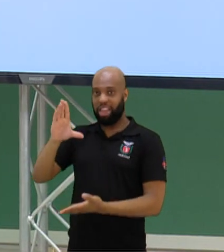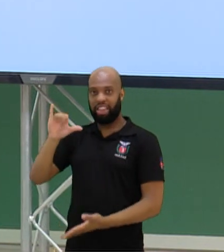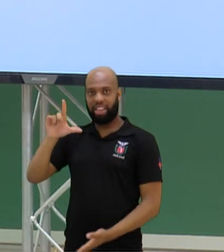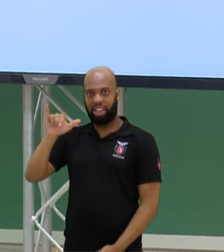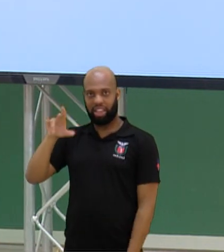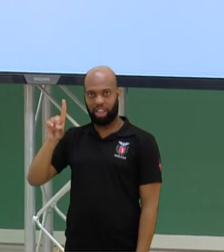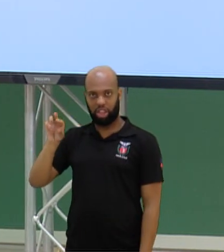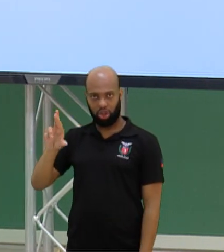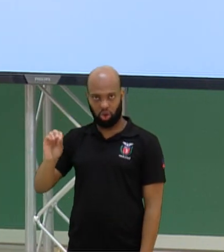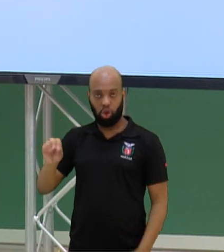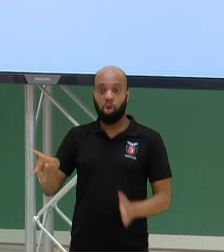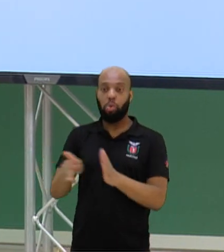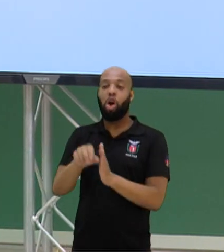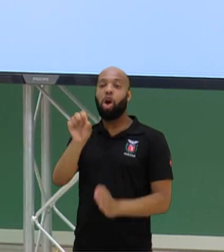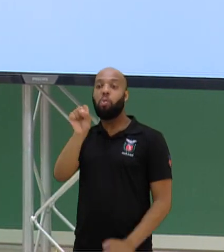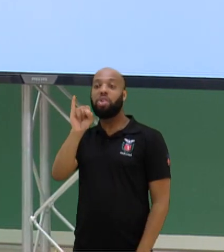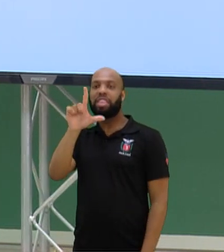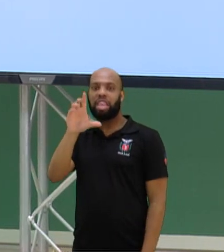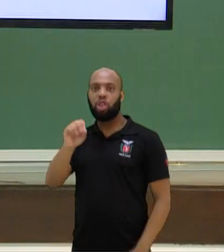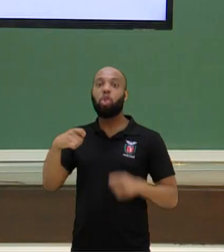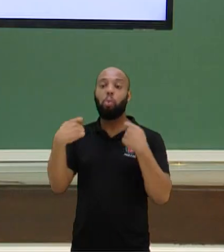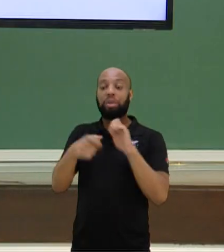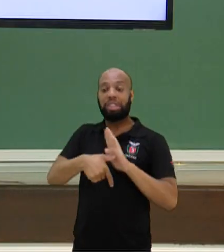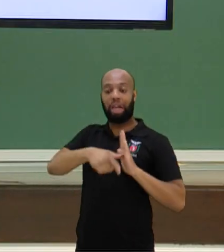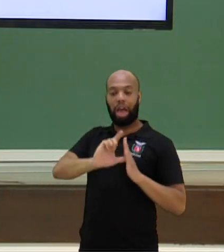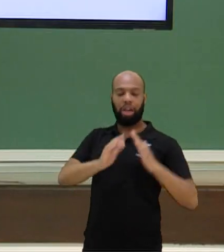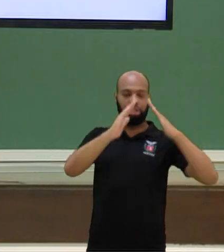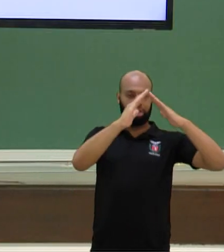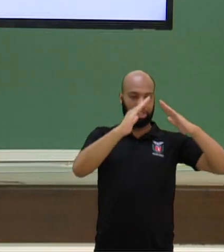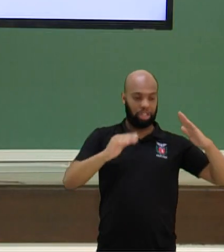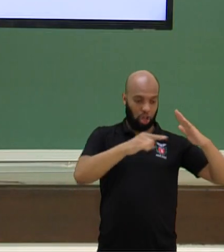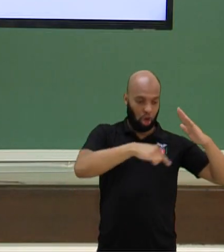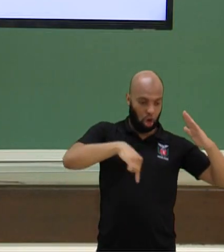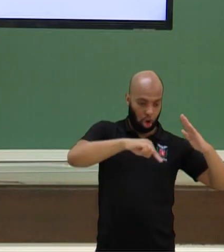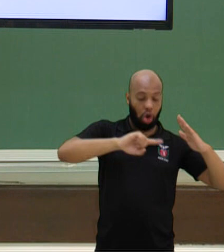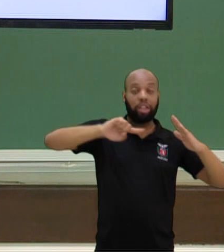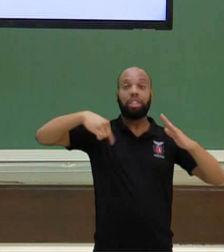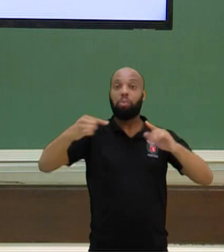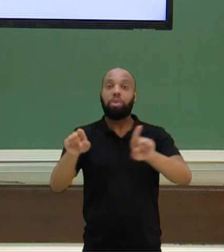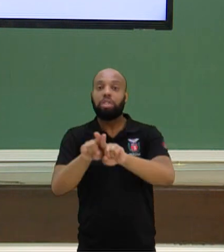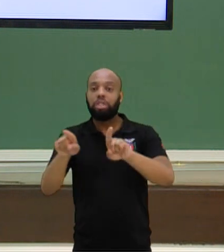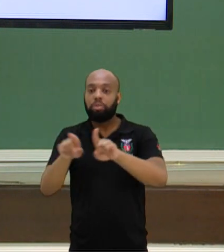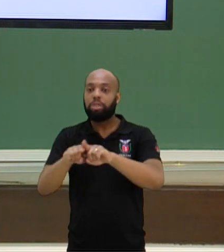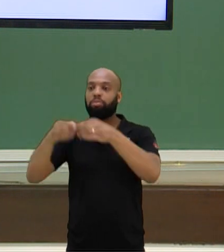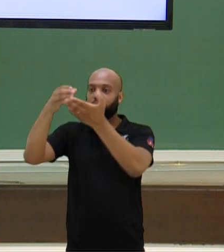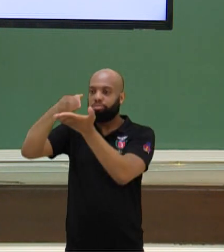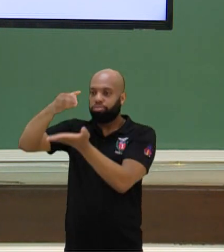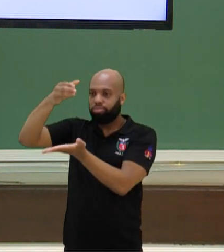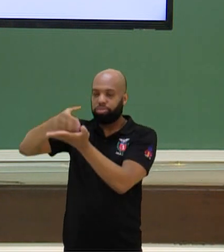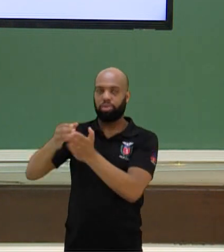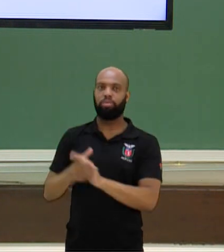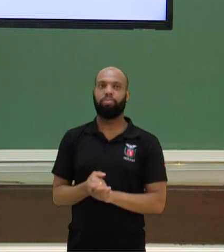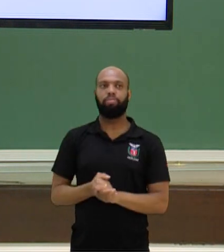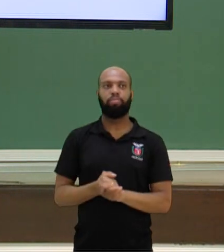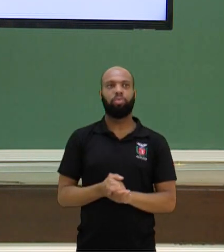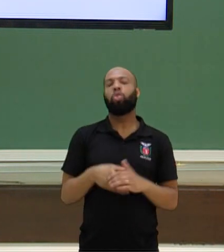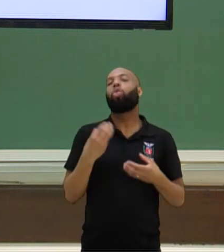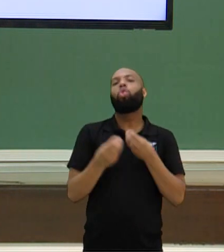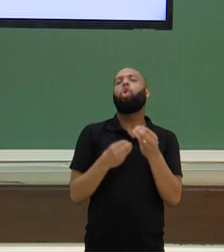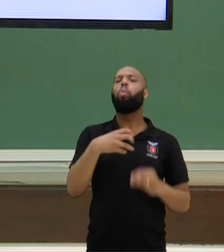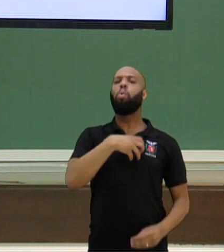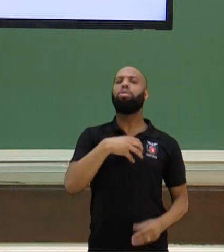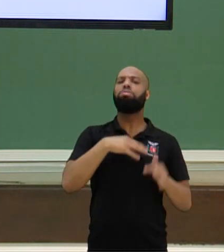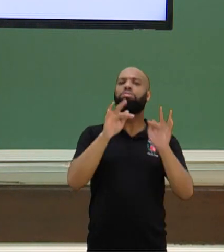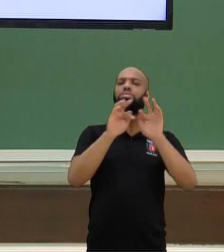desse silo inteiro, eu tenho que calcular o volume do cone mais o volume do cilindro, tá bom? Então, o volume do cone, eu utilizo essa